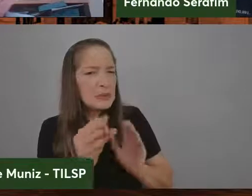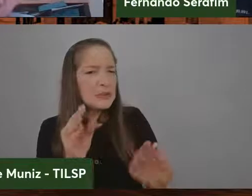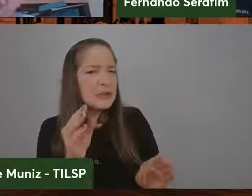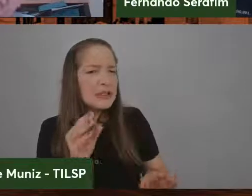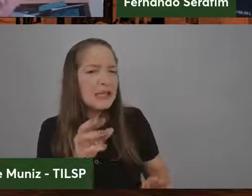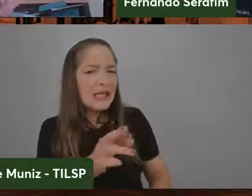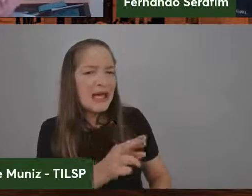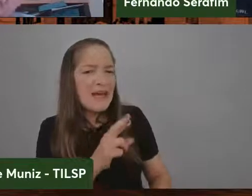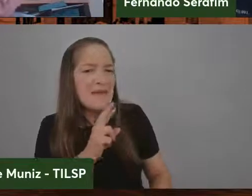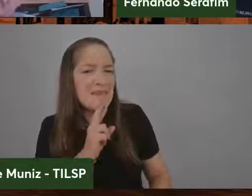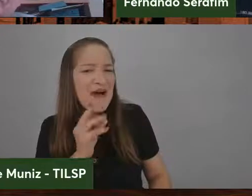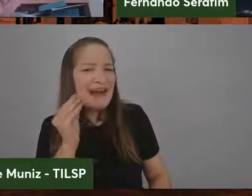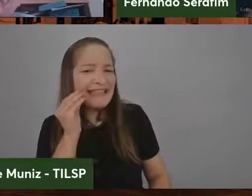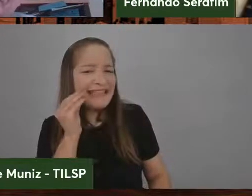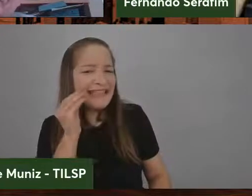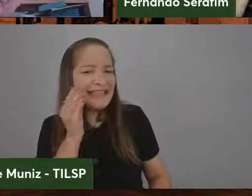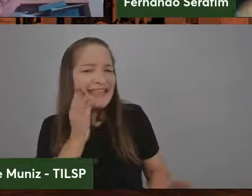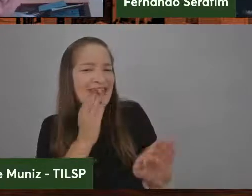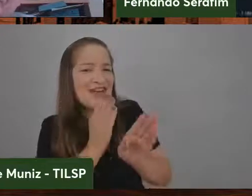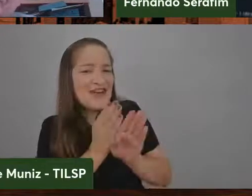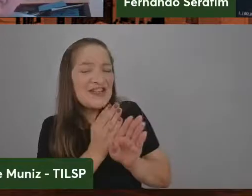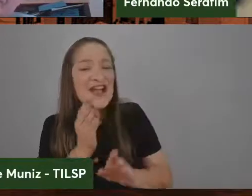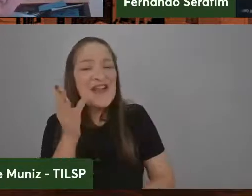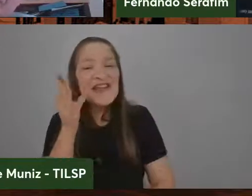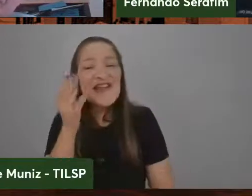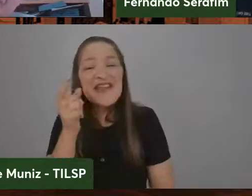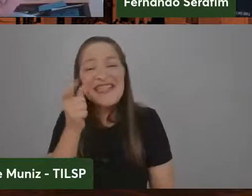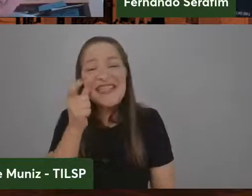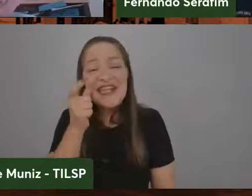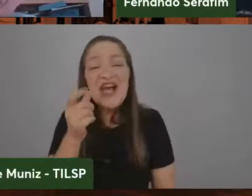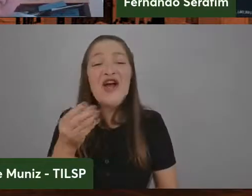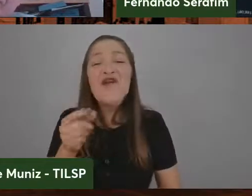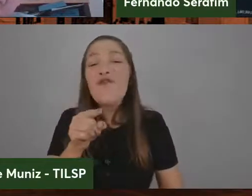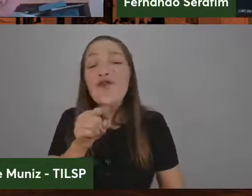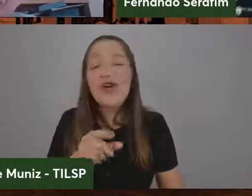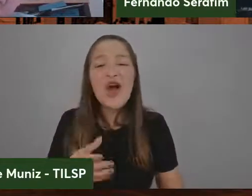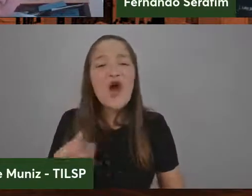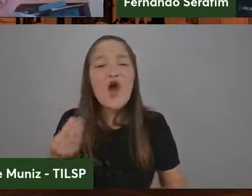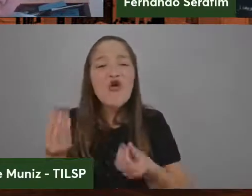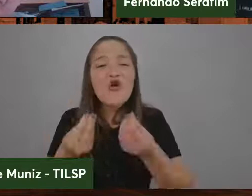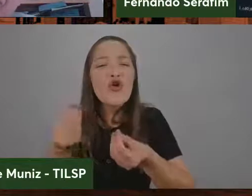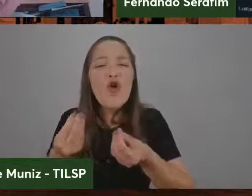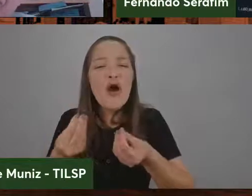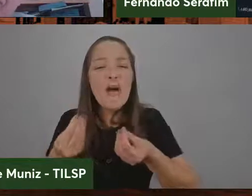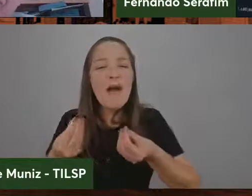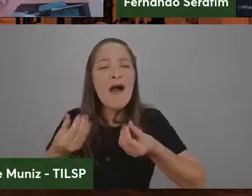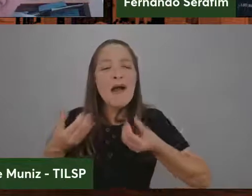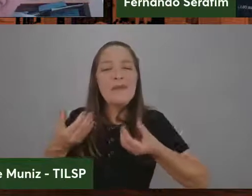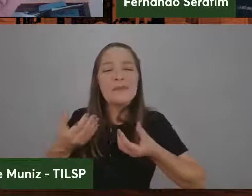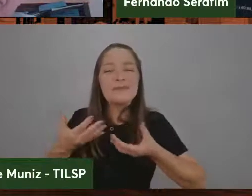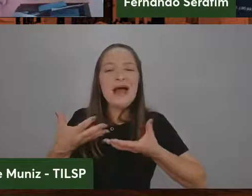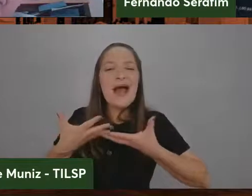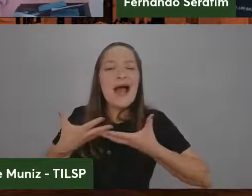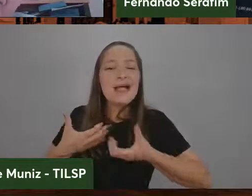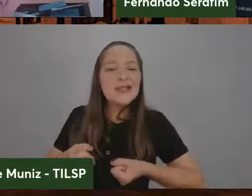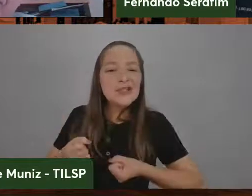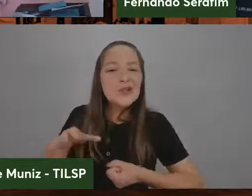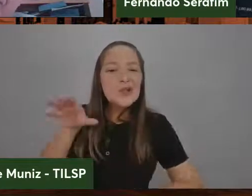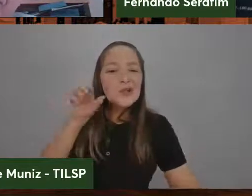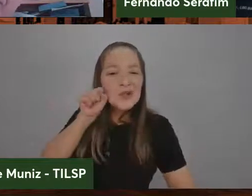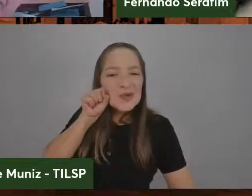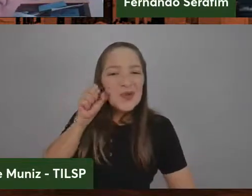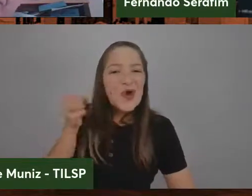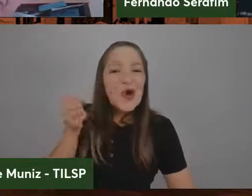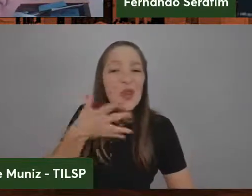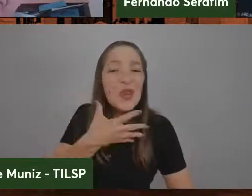bem curiosa, bem, bem interessante essa pergunta. Queria saber, então, como foi a recepção da notícia e se você conta ou não, se você pensa ou não